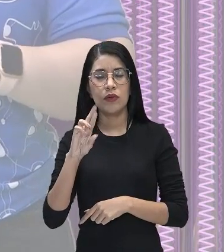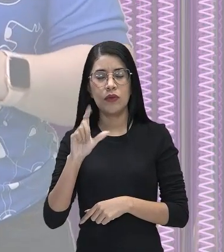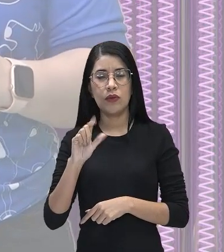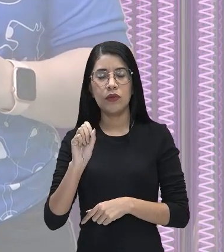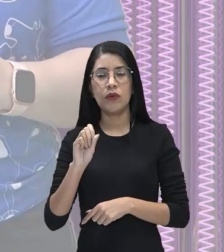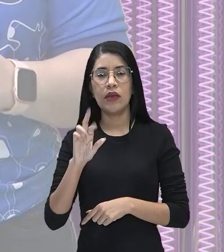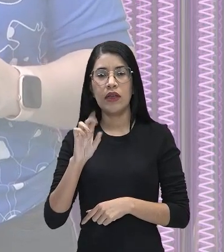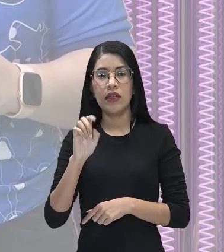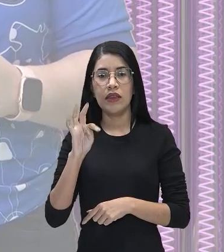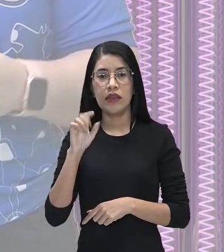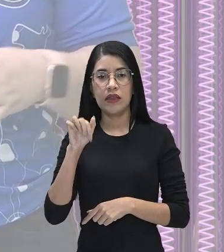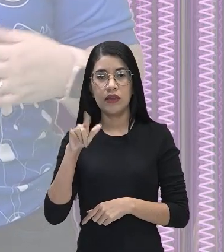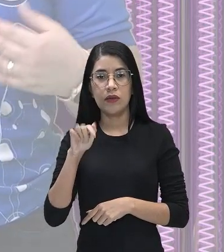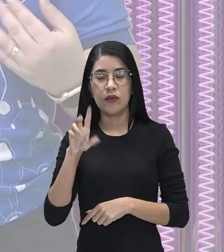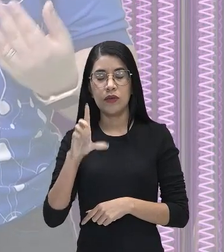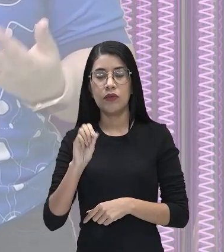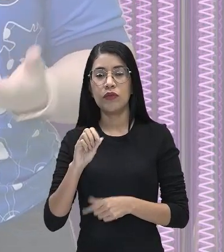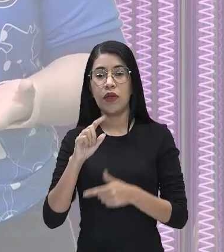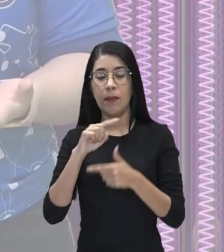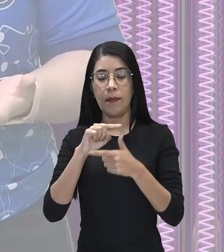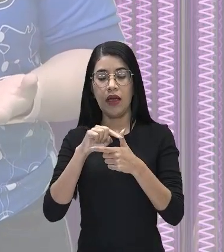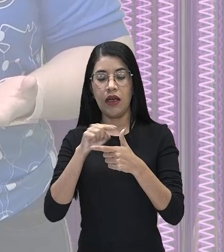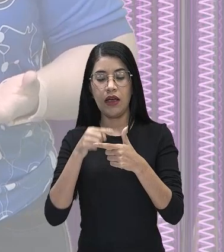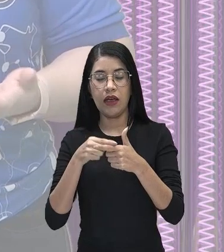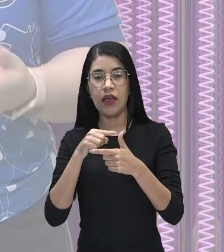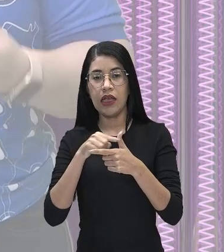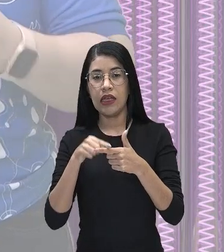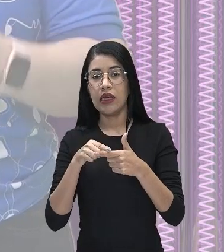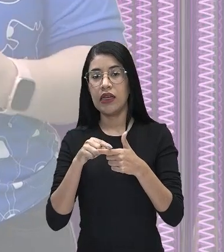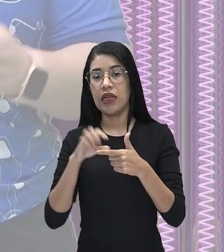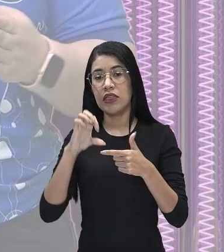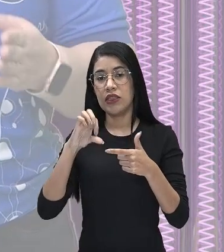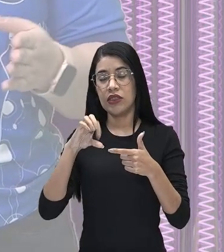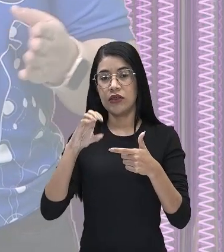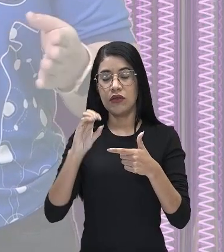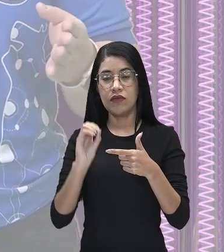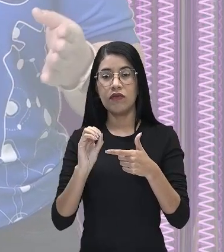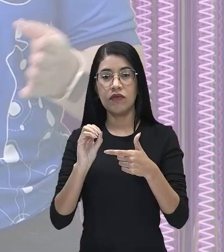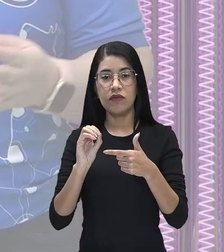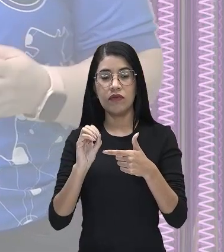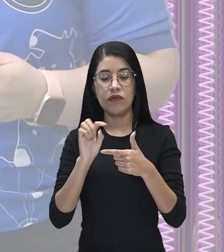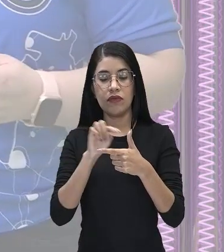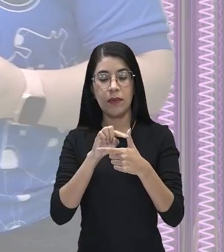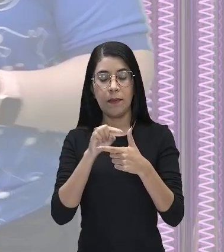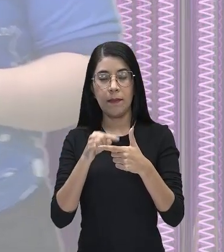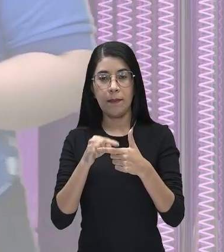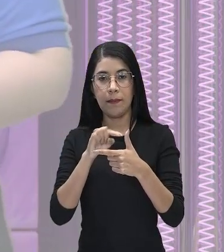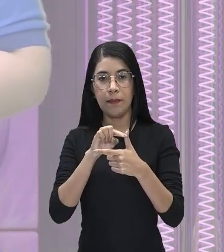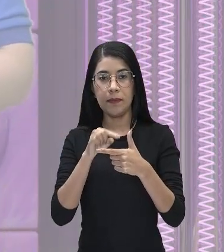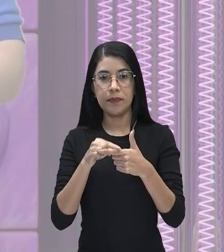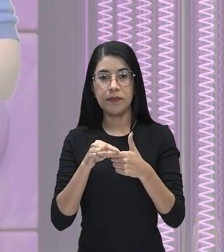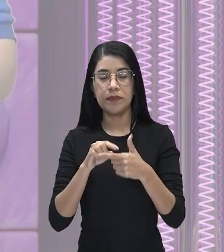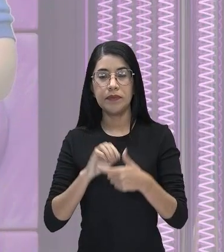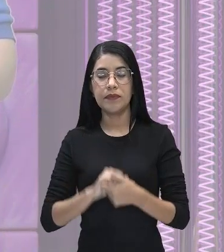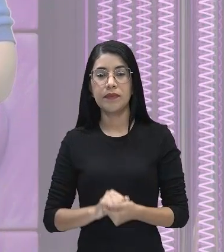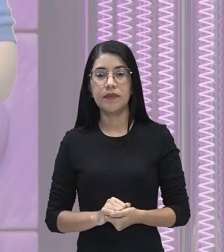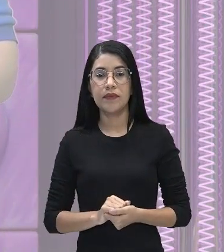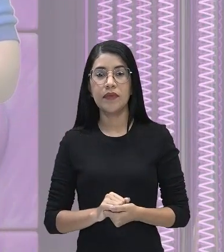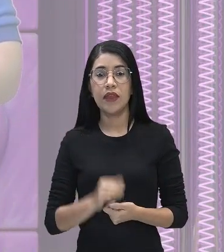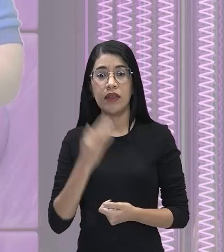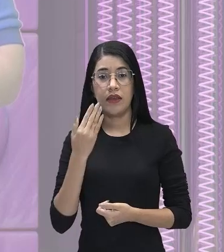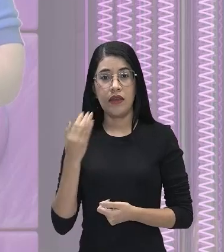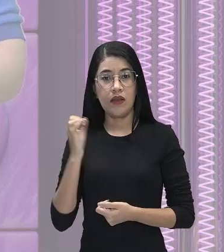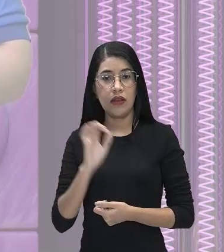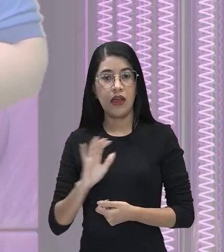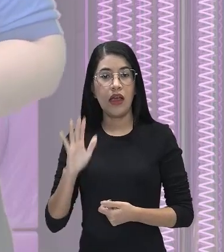Porque um dos seus três ângulos é um ângulo reto, ou seja, é um ângulo que mede 90 graus. Então, a gente tem bem ali, ó, o